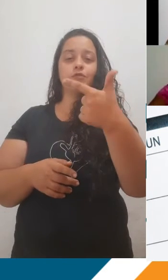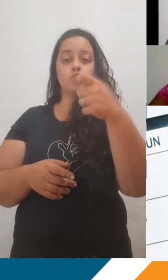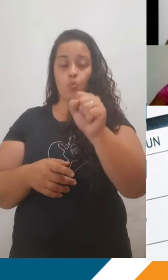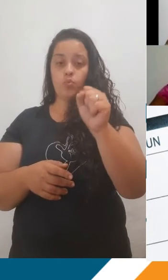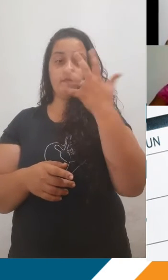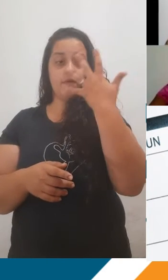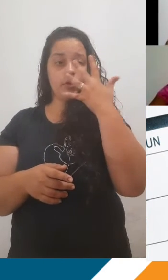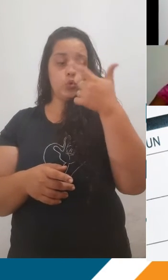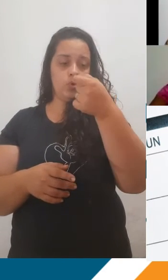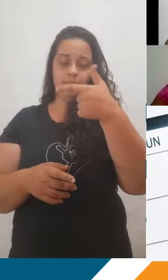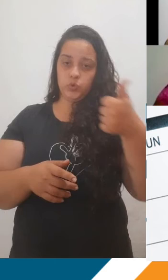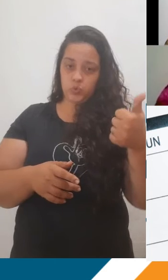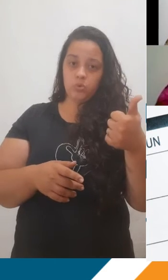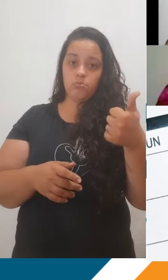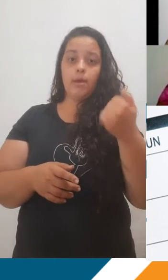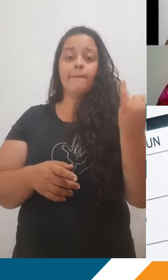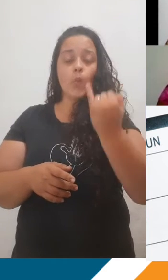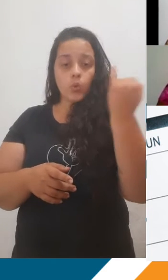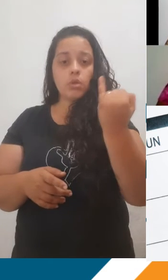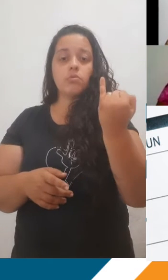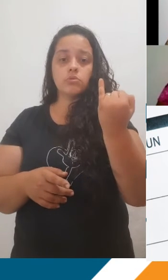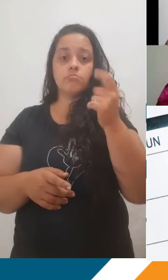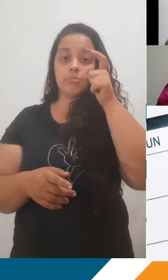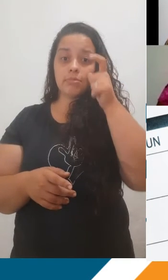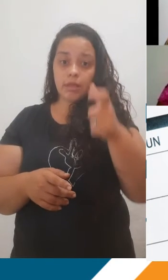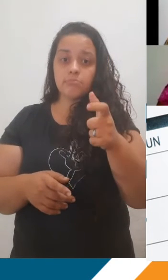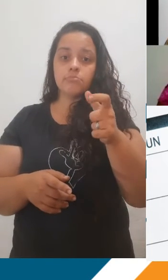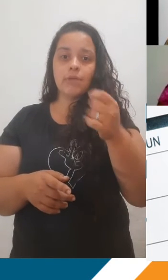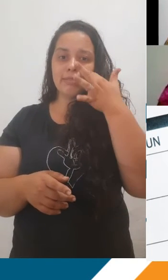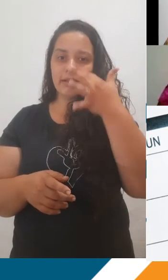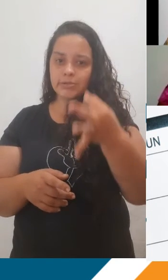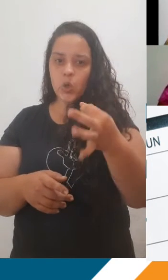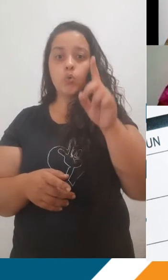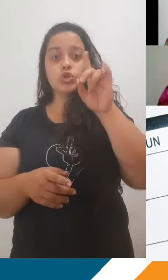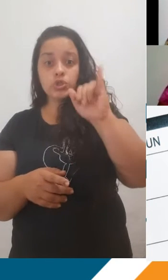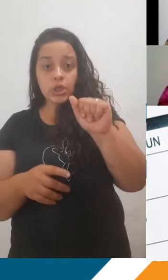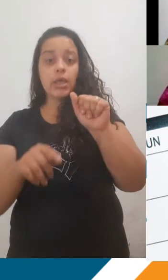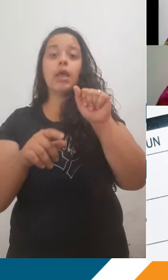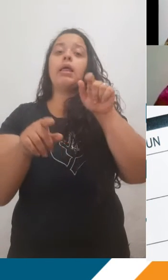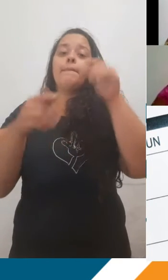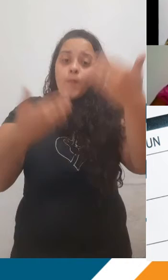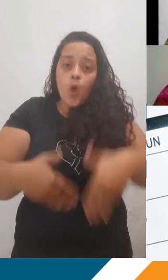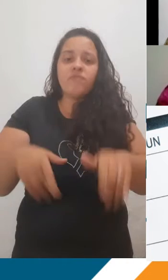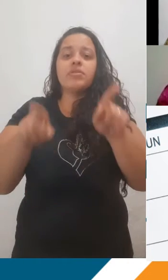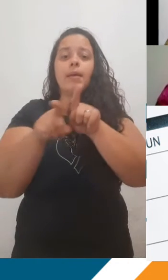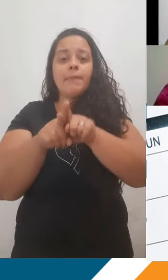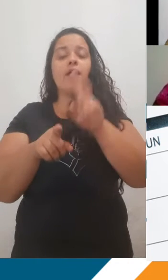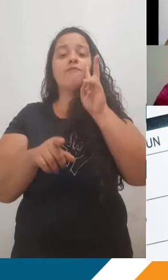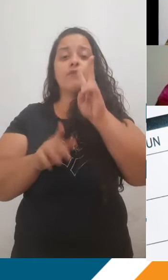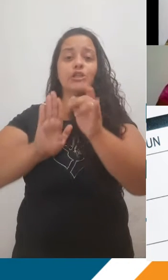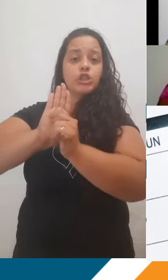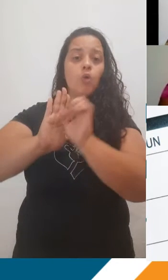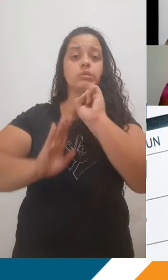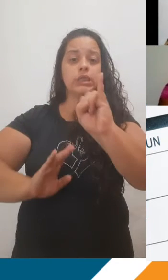fevereiro de 2021. É importante estar atento às datas e conferir as possíveis alterações que